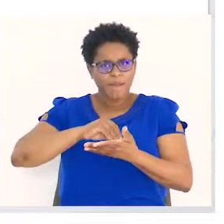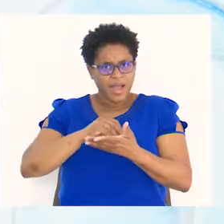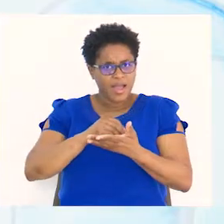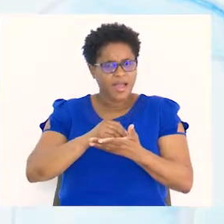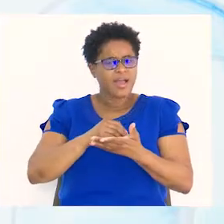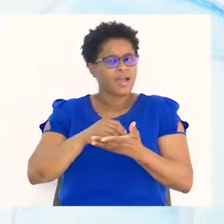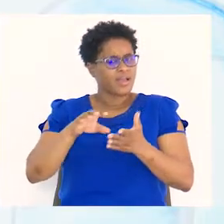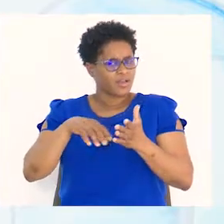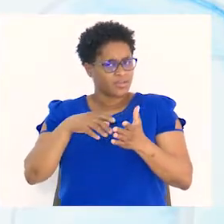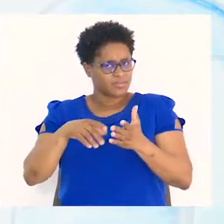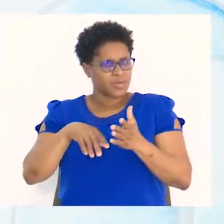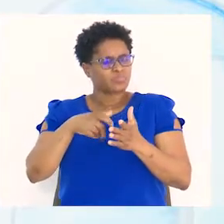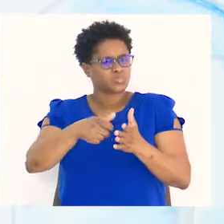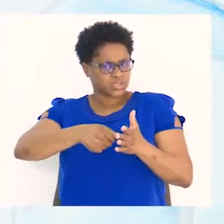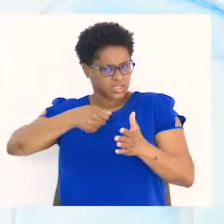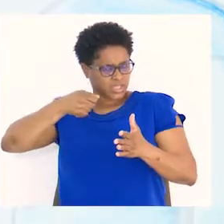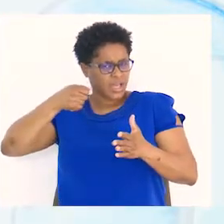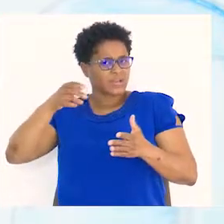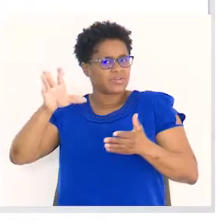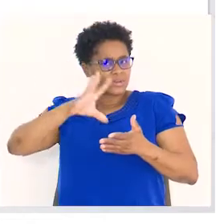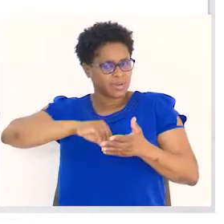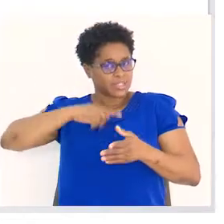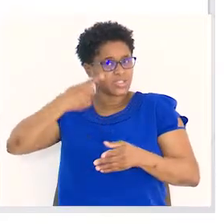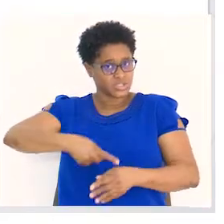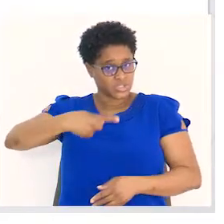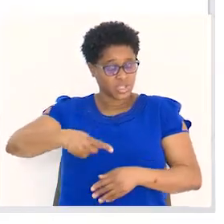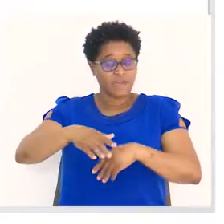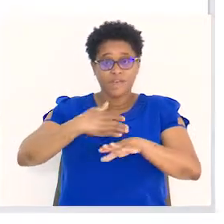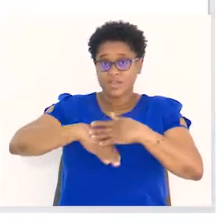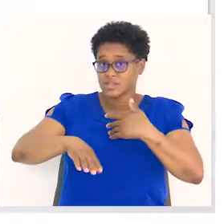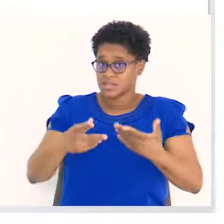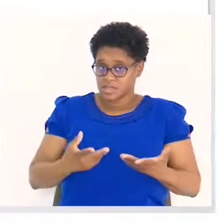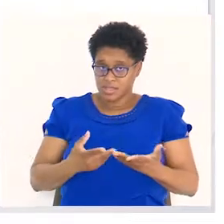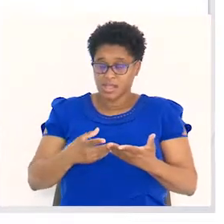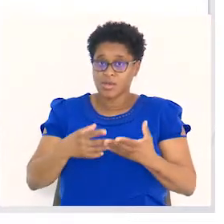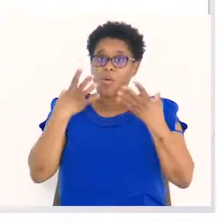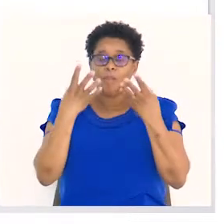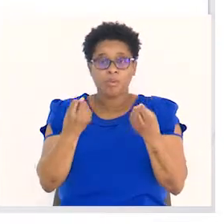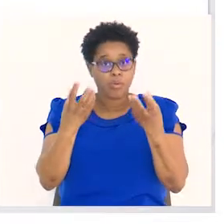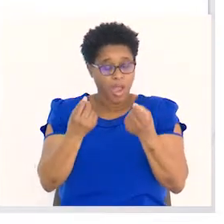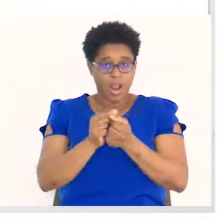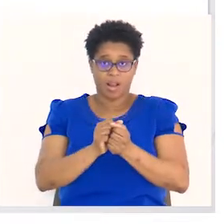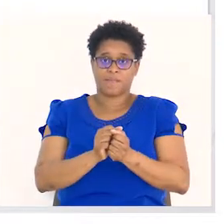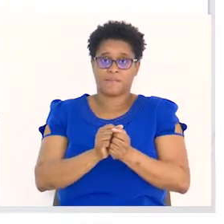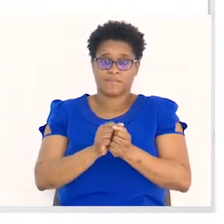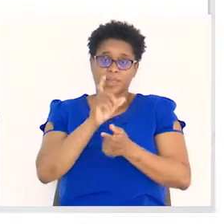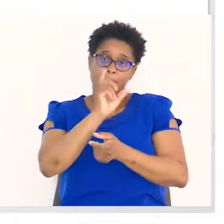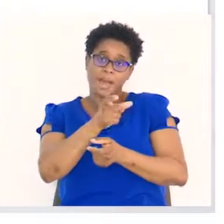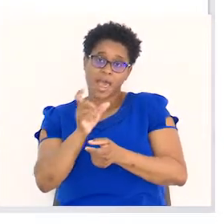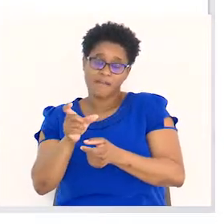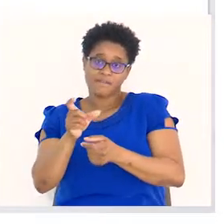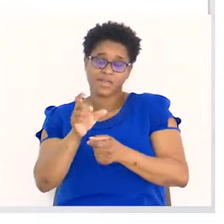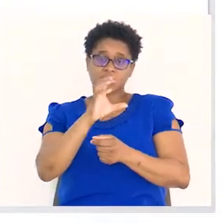puxado, mais exigente. Ok? Que é fazer o plural de palavras